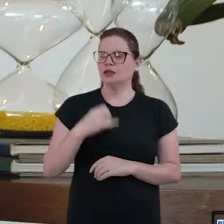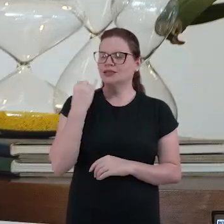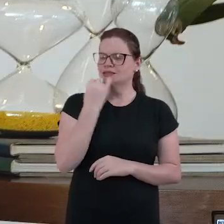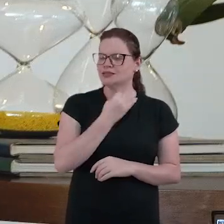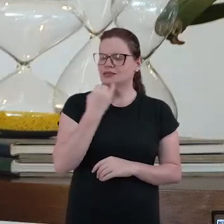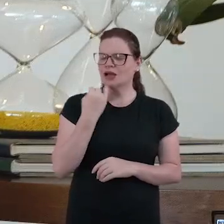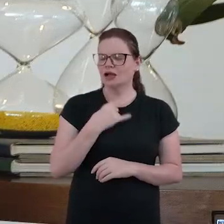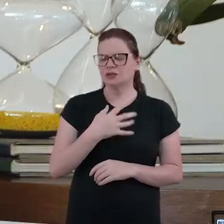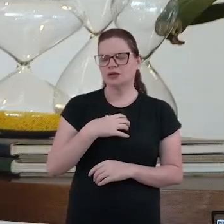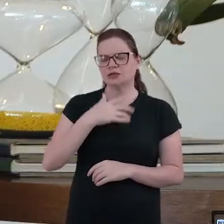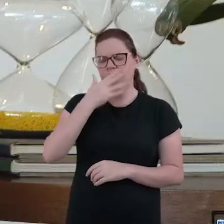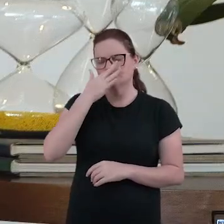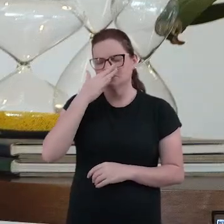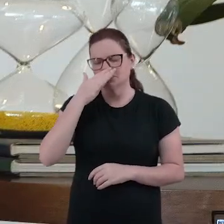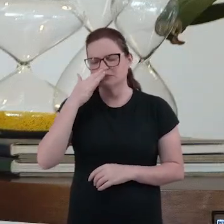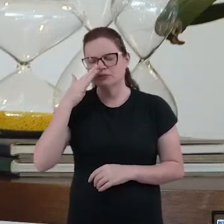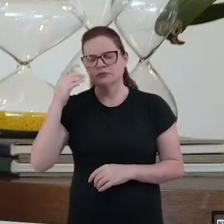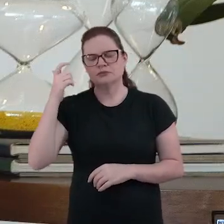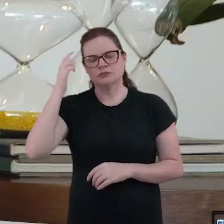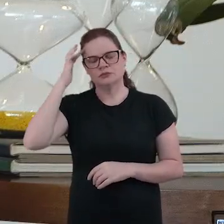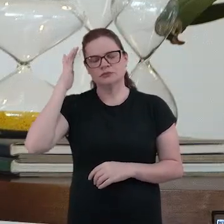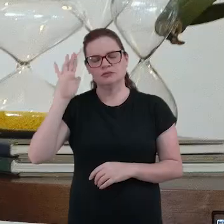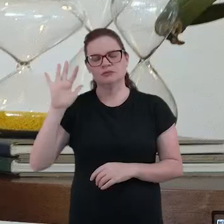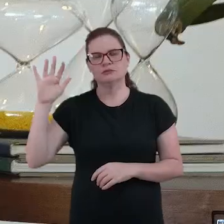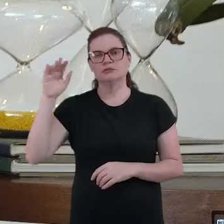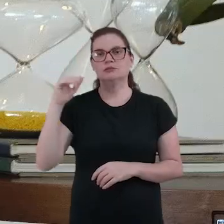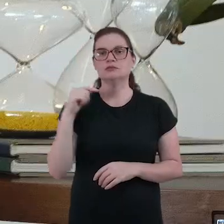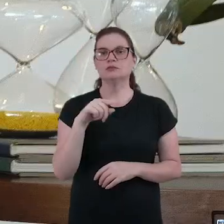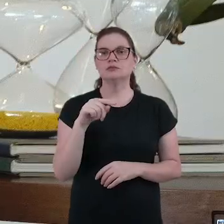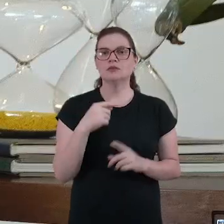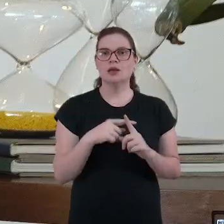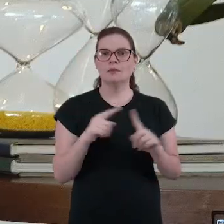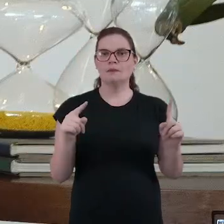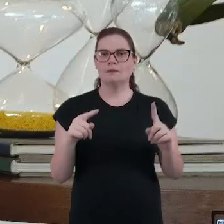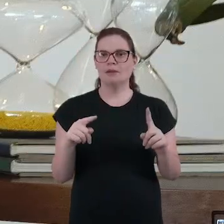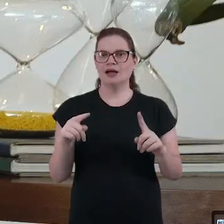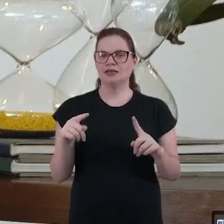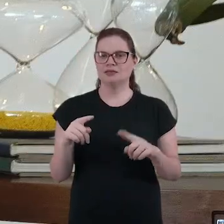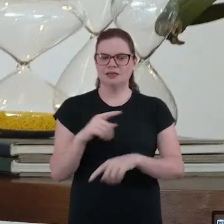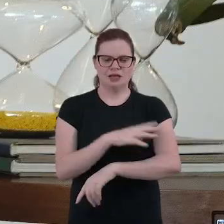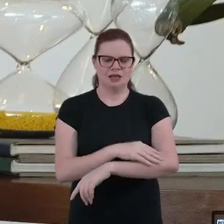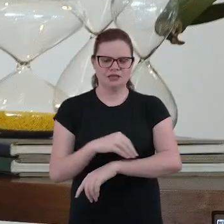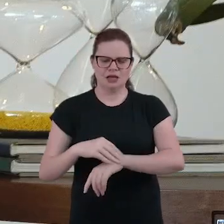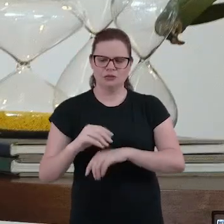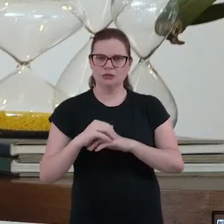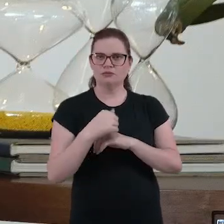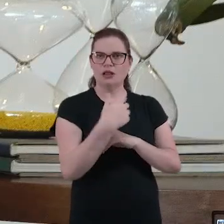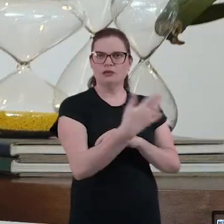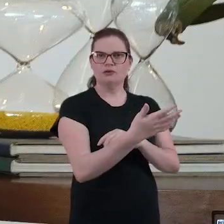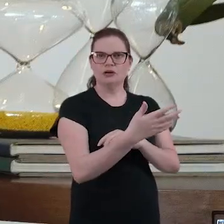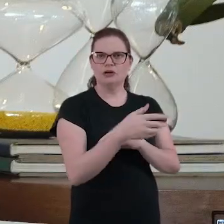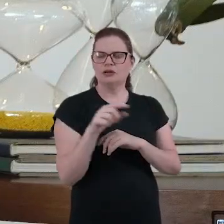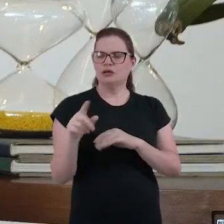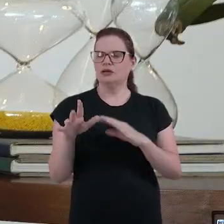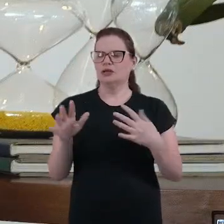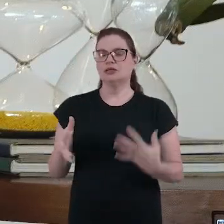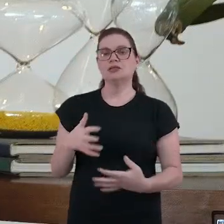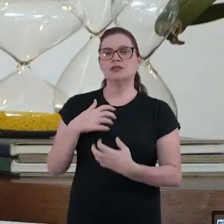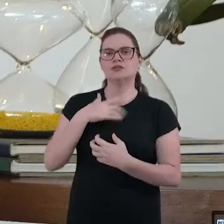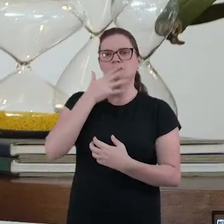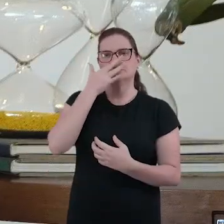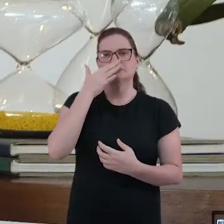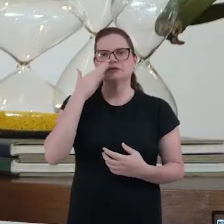aroma, ele sentiu o aroma do cheiro do campo. Mas a pergunta é, mas não era Esaú que estava lá fora? Ele sentiu o cheiro do campo